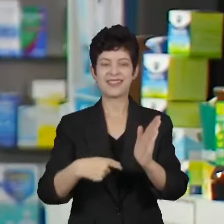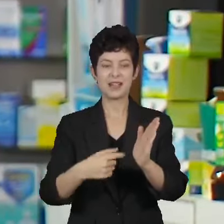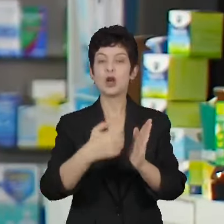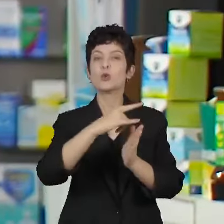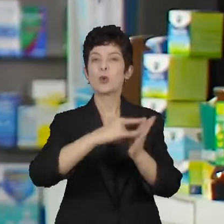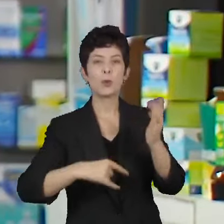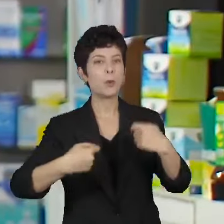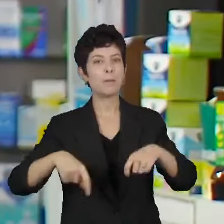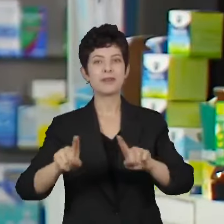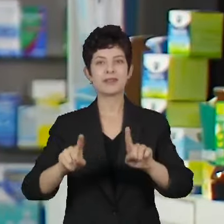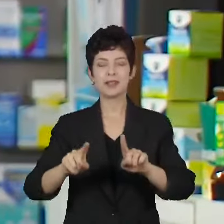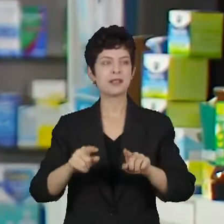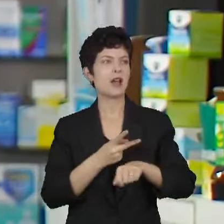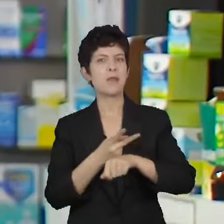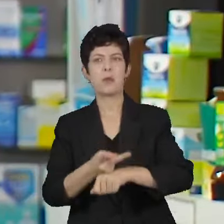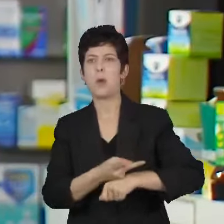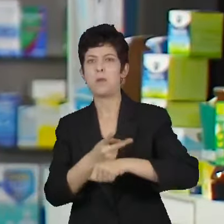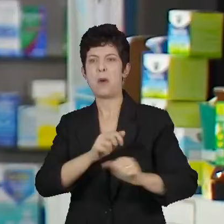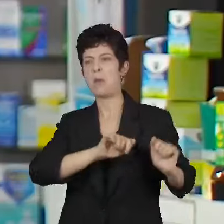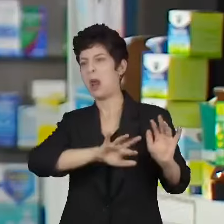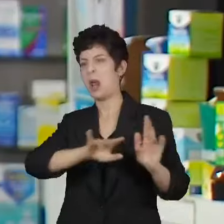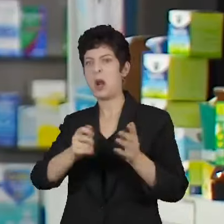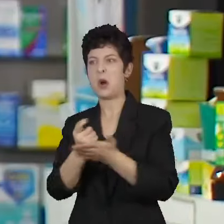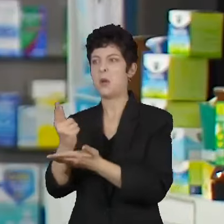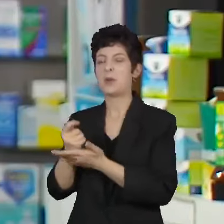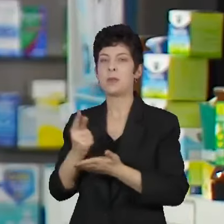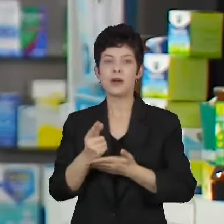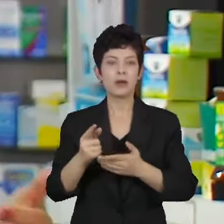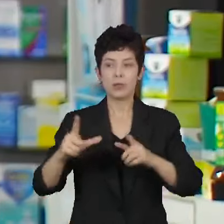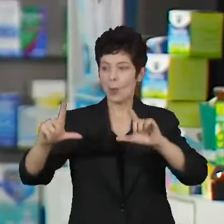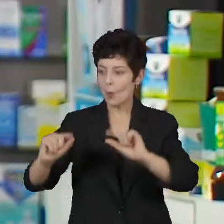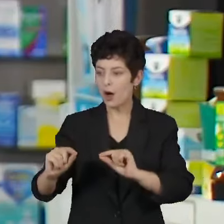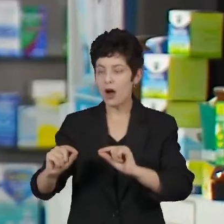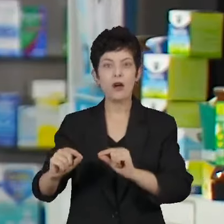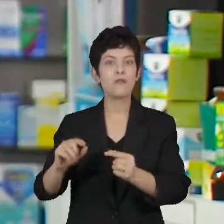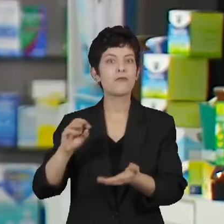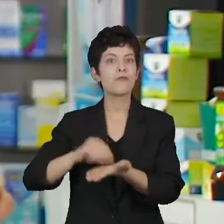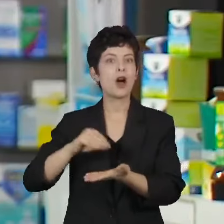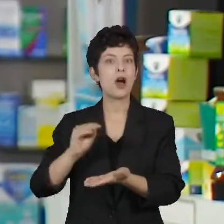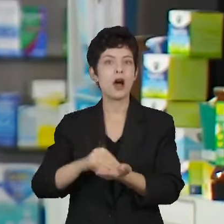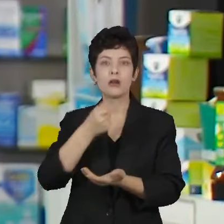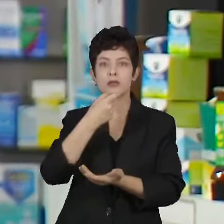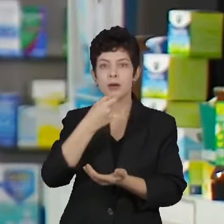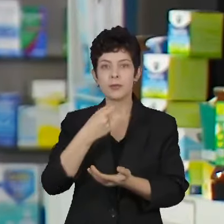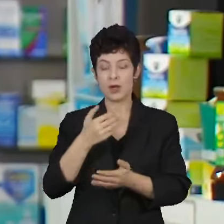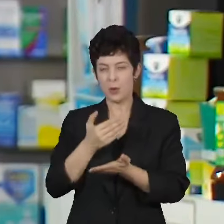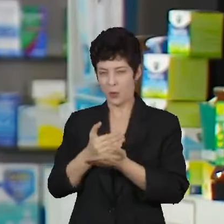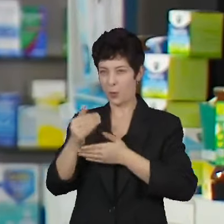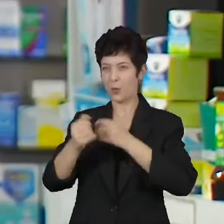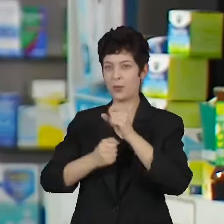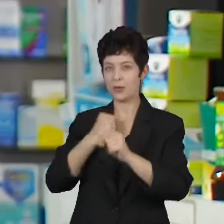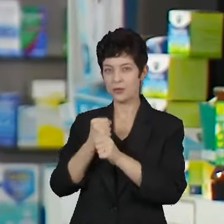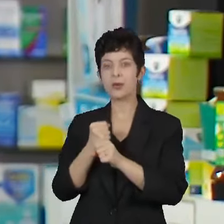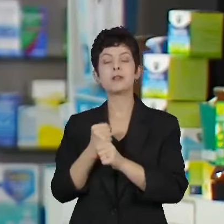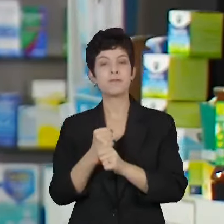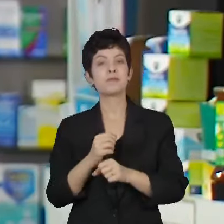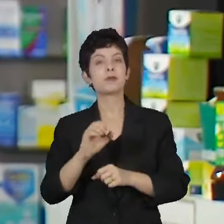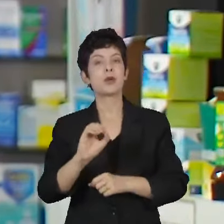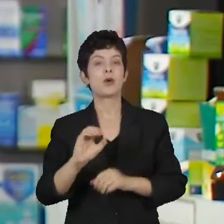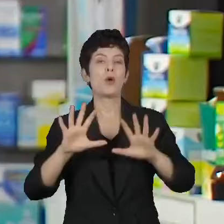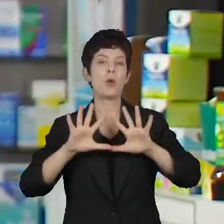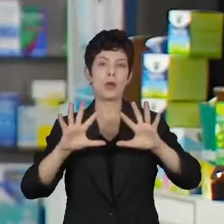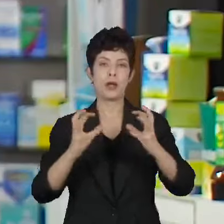alta procura já causou alguns episódios de falta do remédio nas farmácias. No início do ano, a Organização Mundial